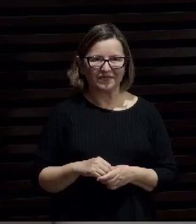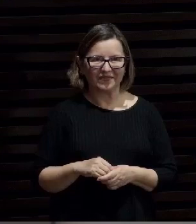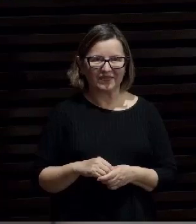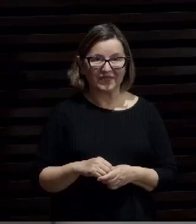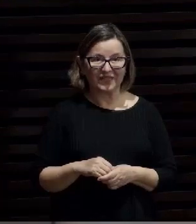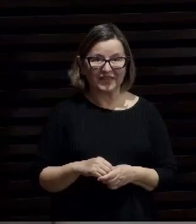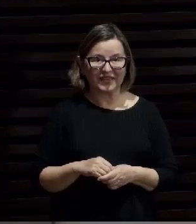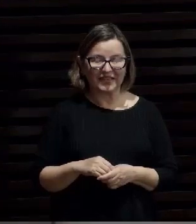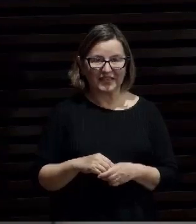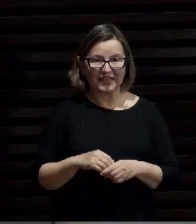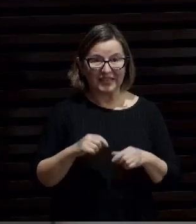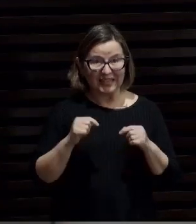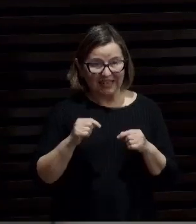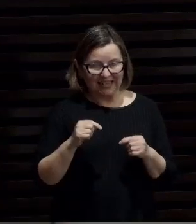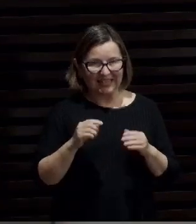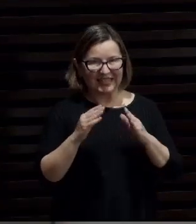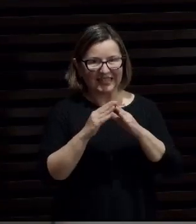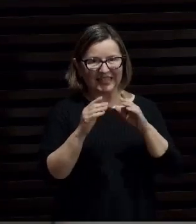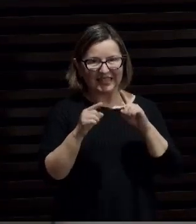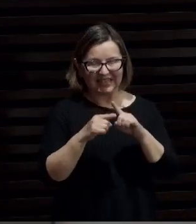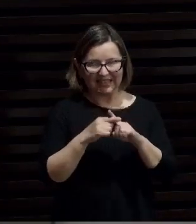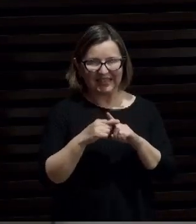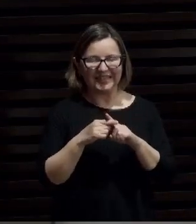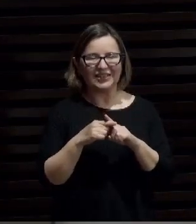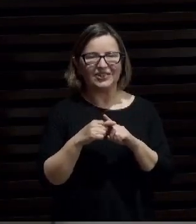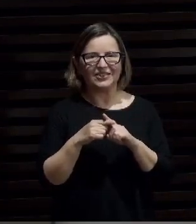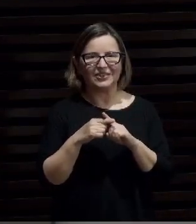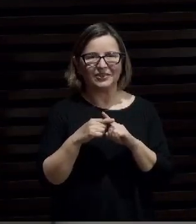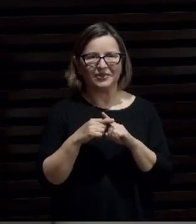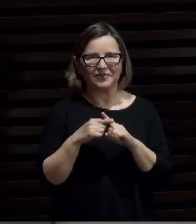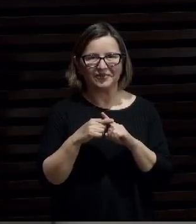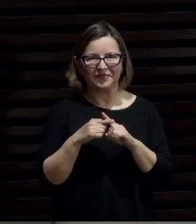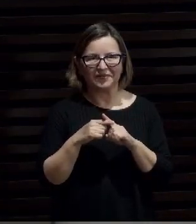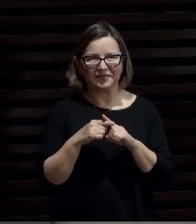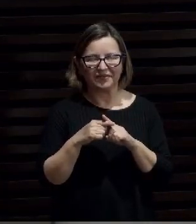igreja visível, a igreja com I minúsculo.